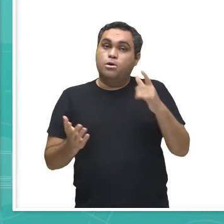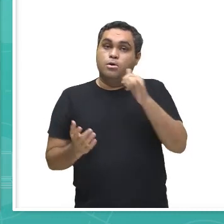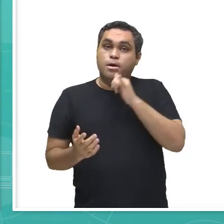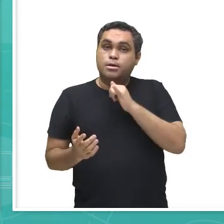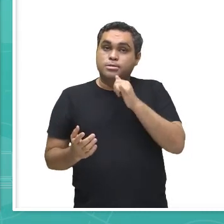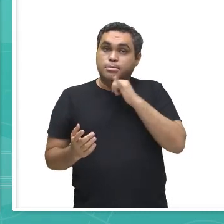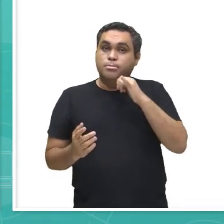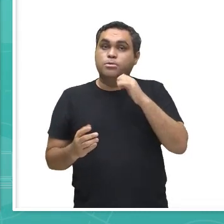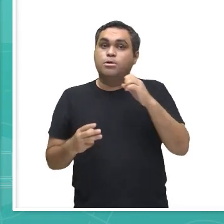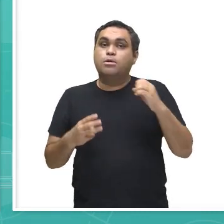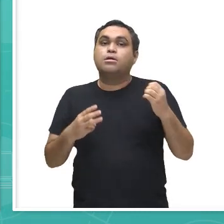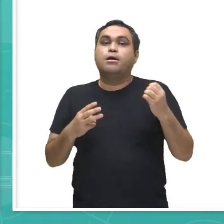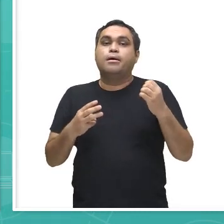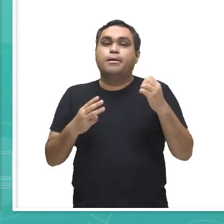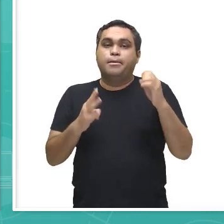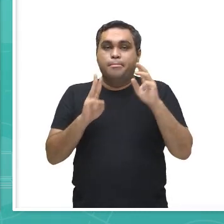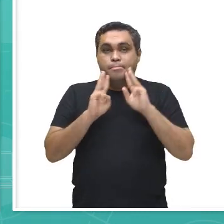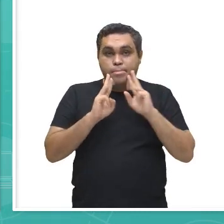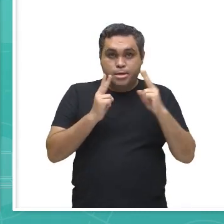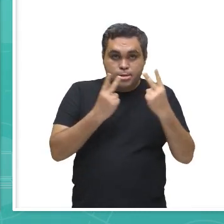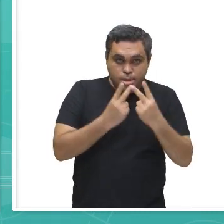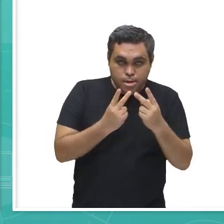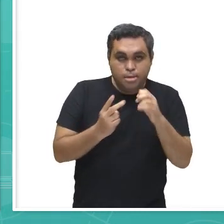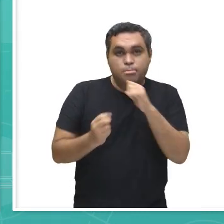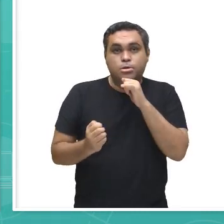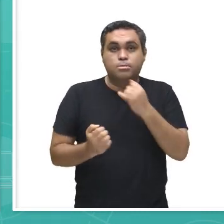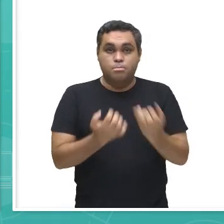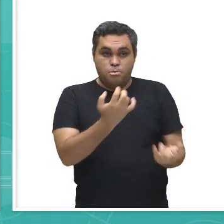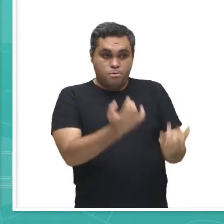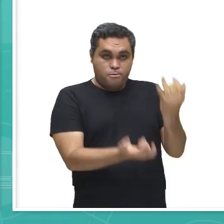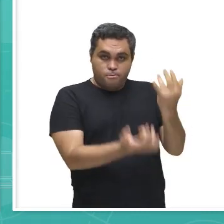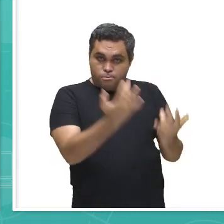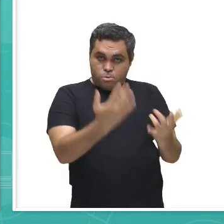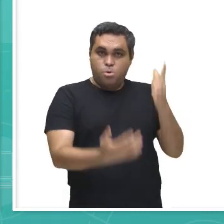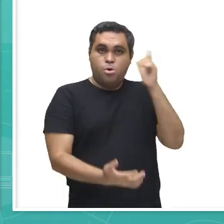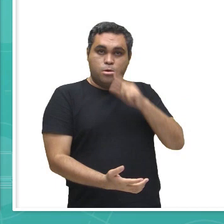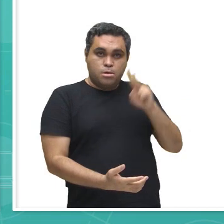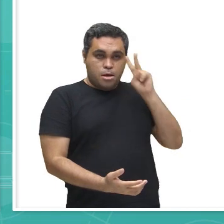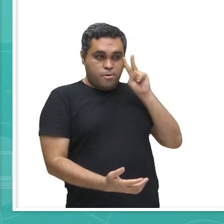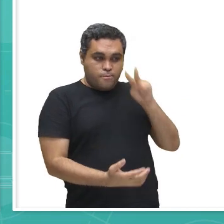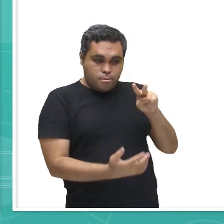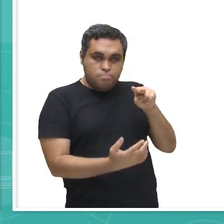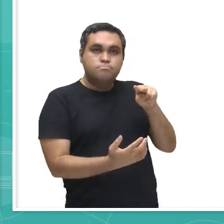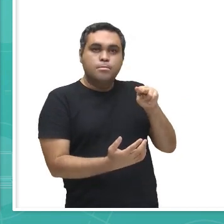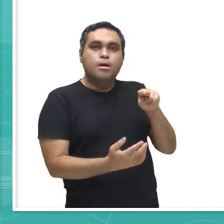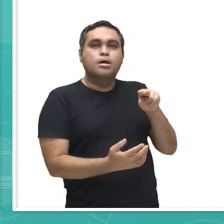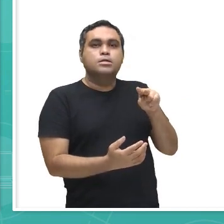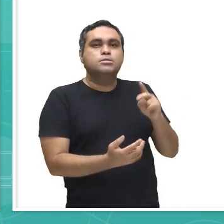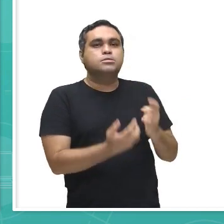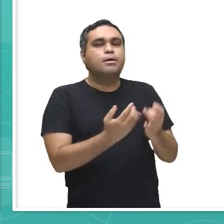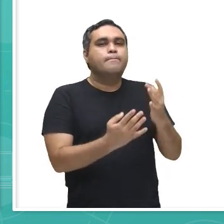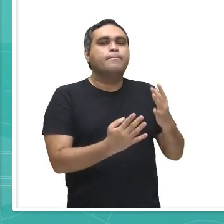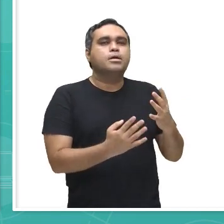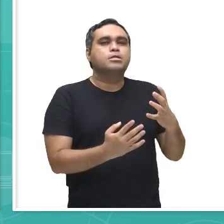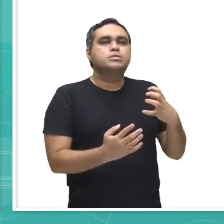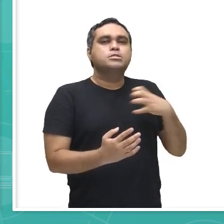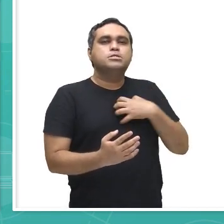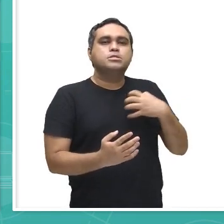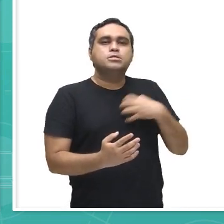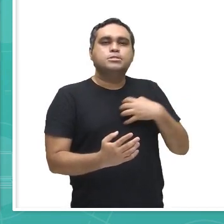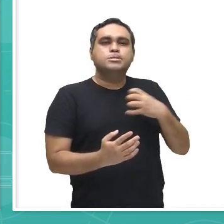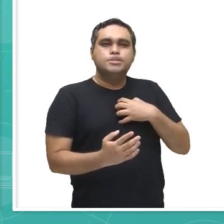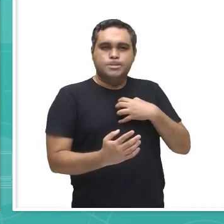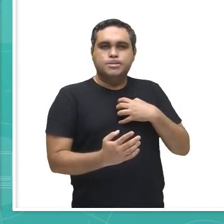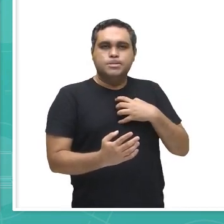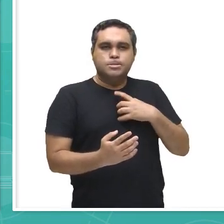Olha só, o fogo é algo que é visível e sua intensidade pode ser medida. Logo, o